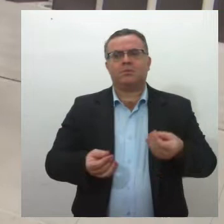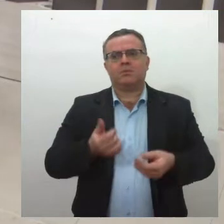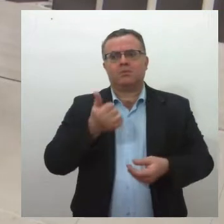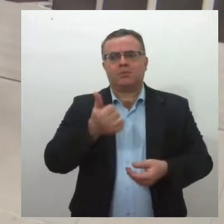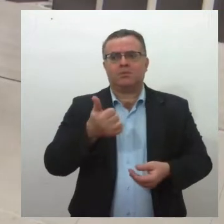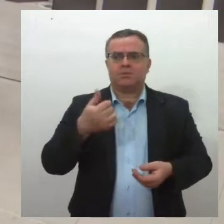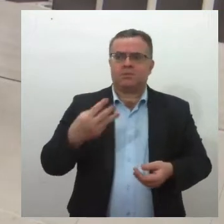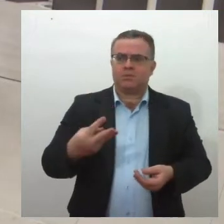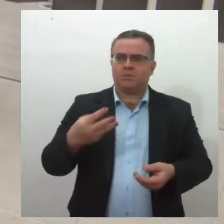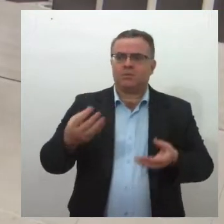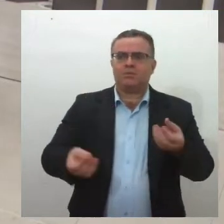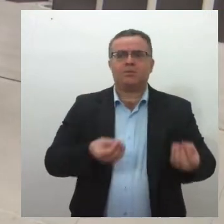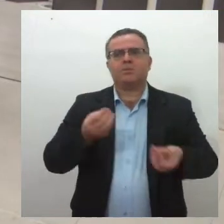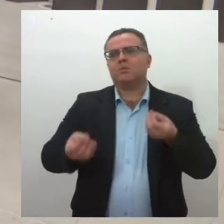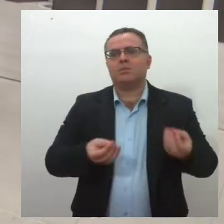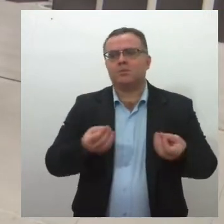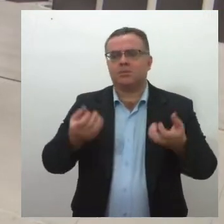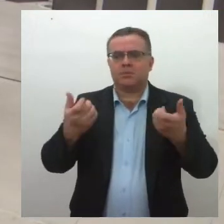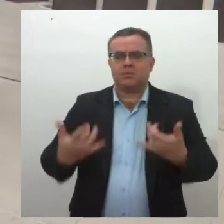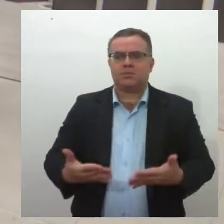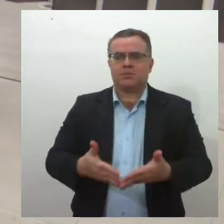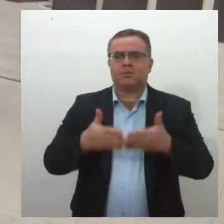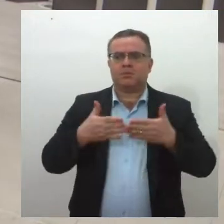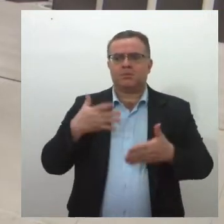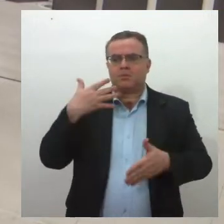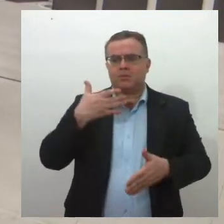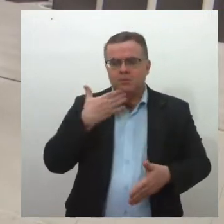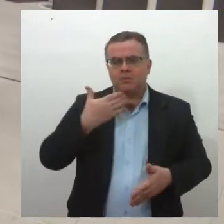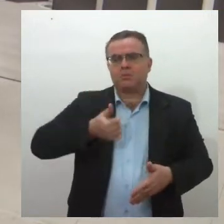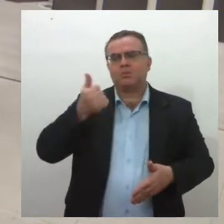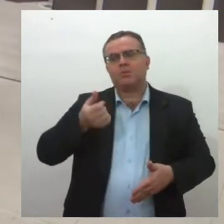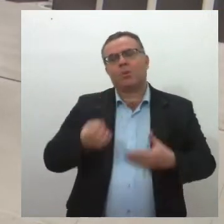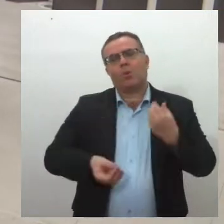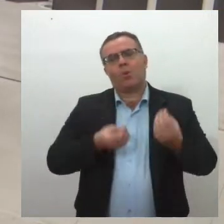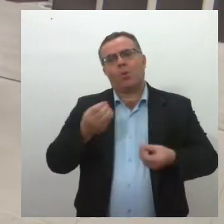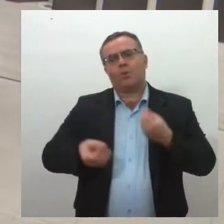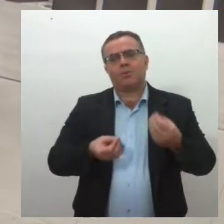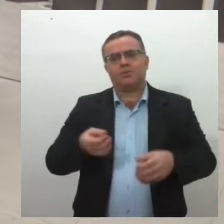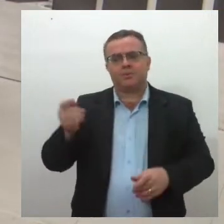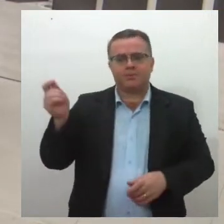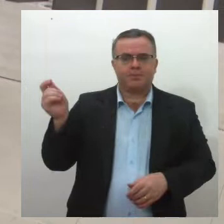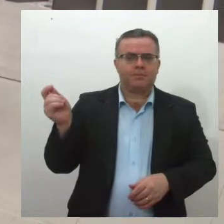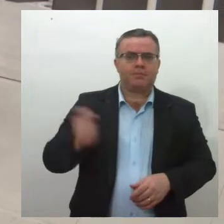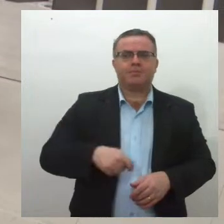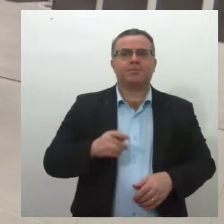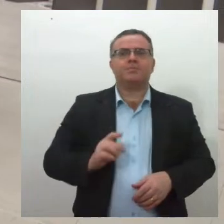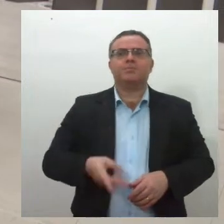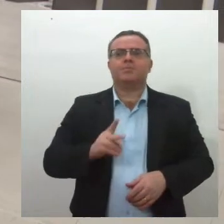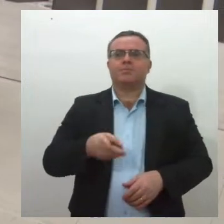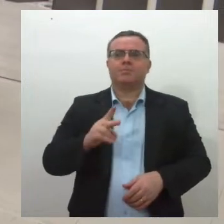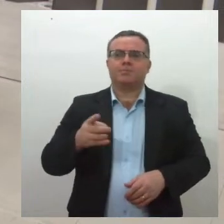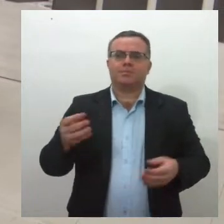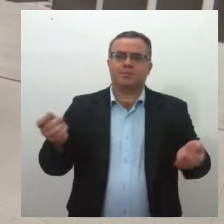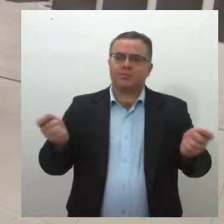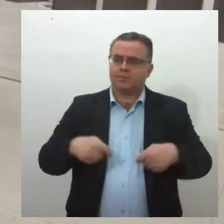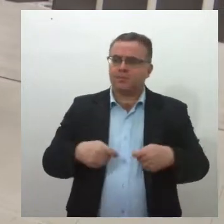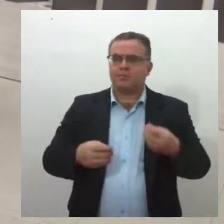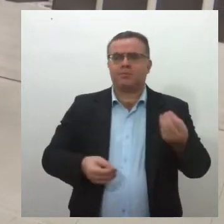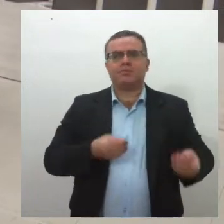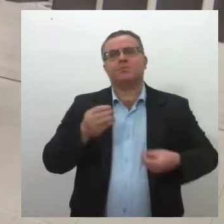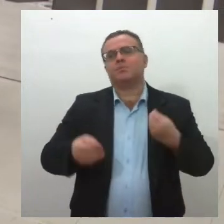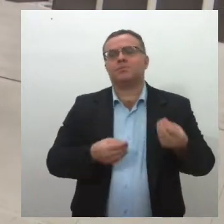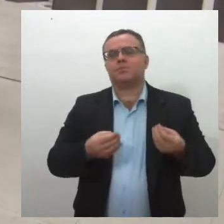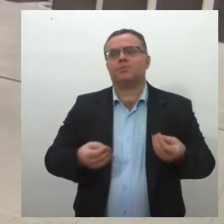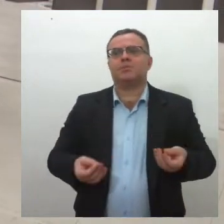esperado por muitas pessoas, mas como usar de forma consciente, até para que possa entrar o ano, né, com um desafogo